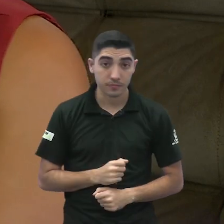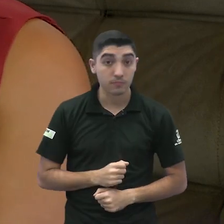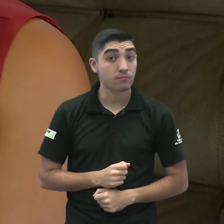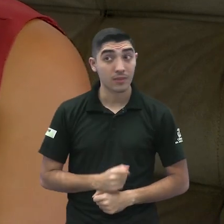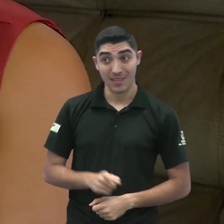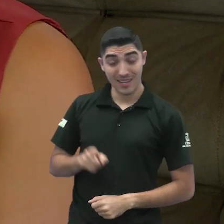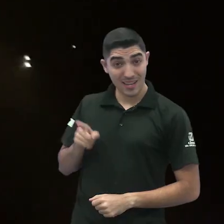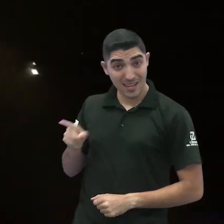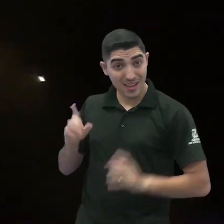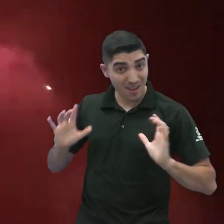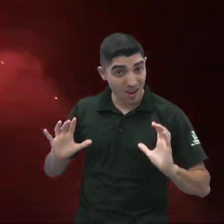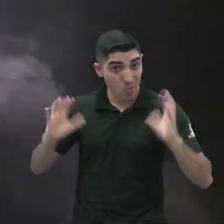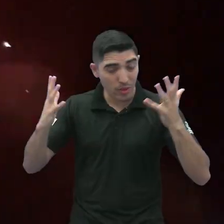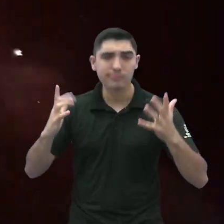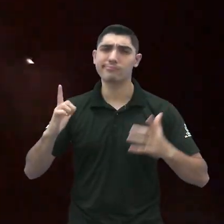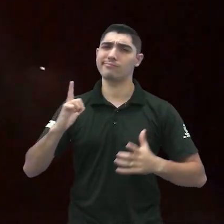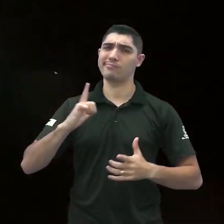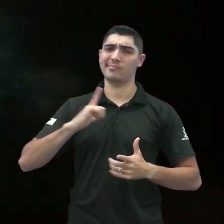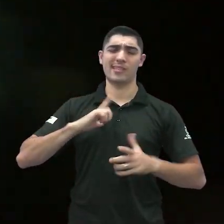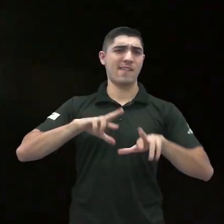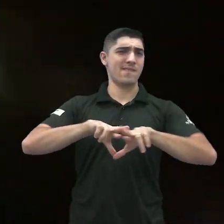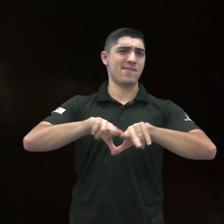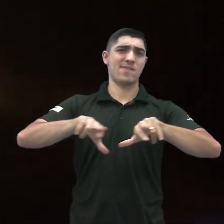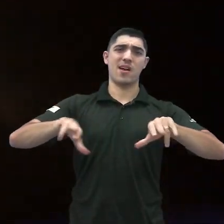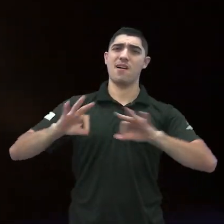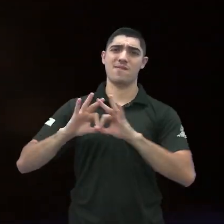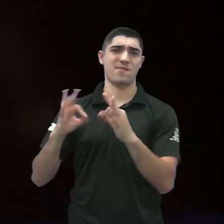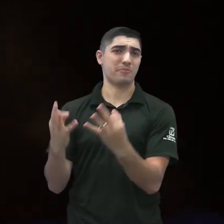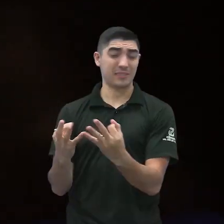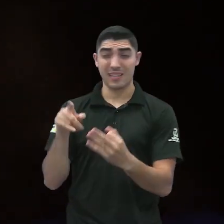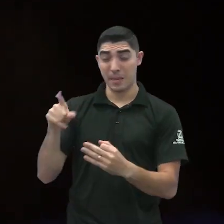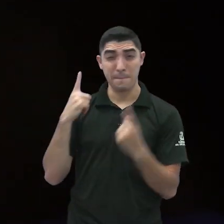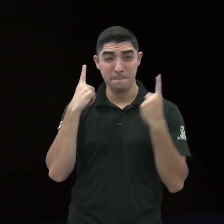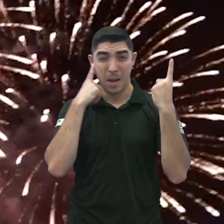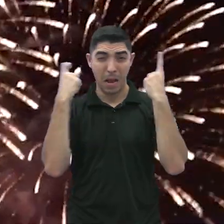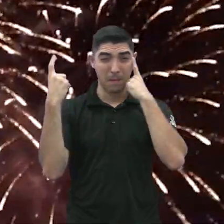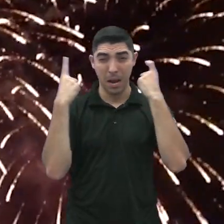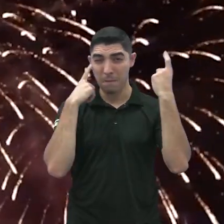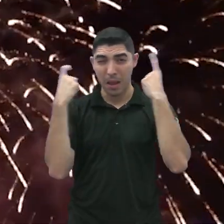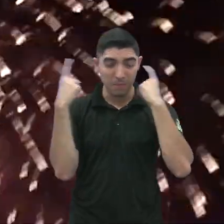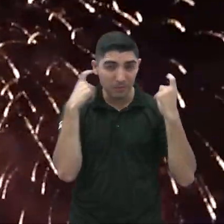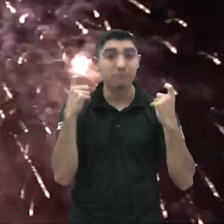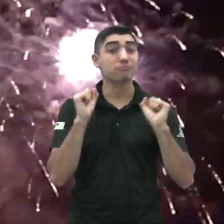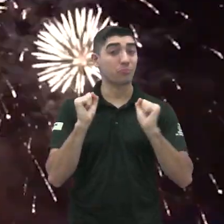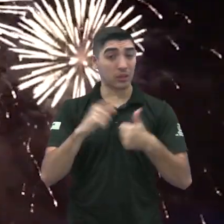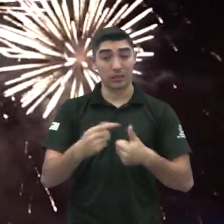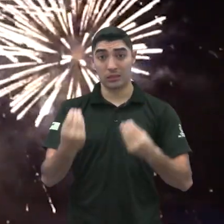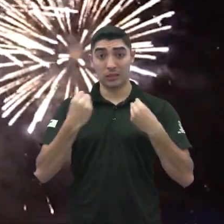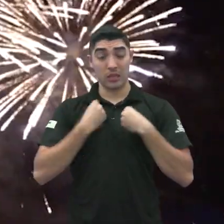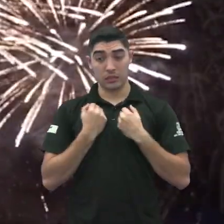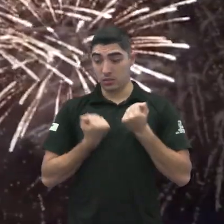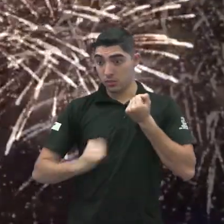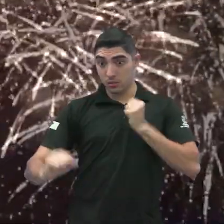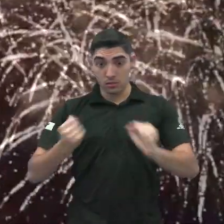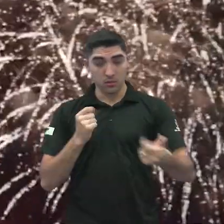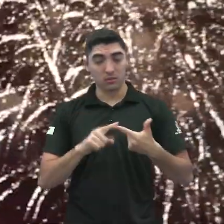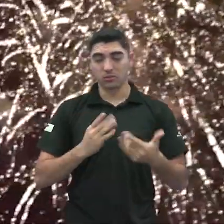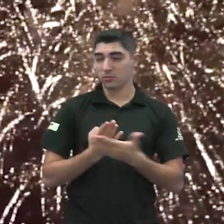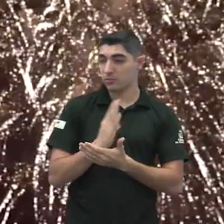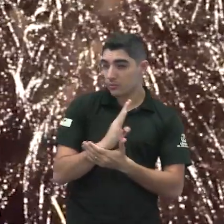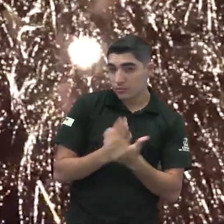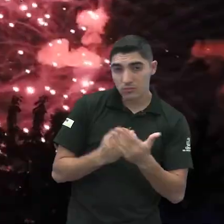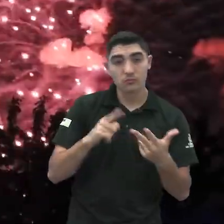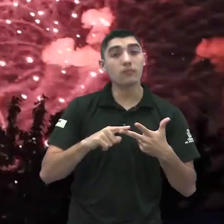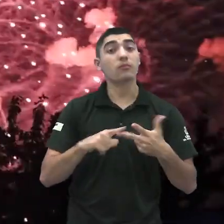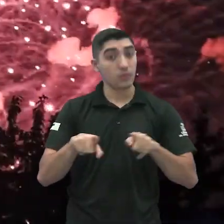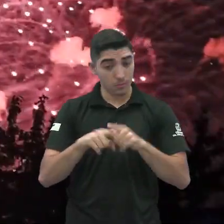bem complicado. Situações como essa se repetem em diversas famílias. O som intenso dos fogos pode causar